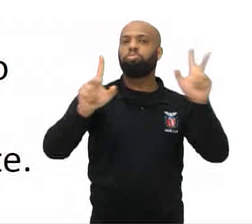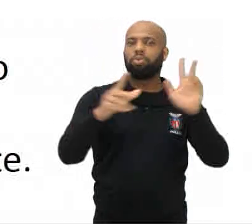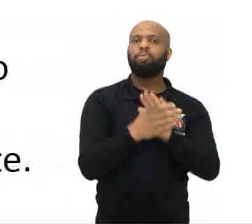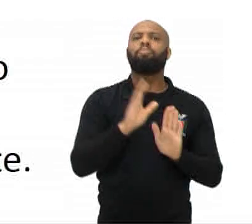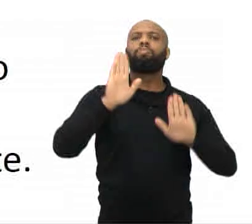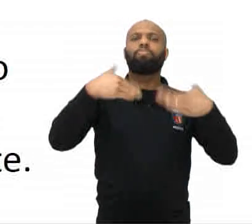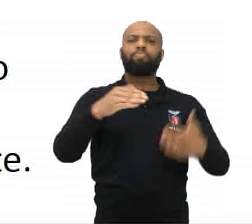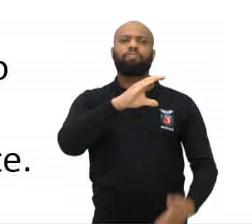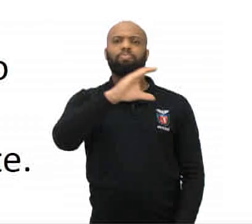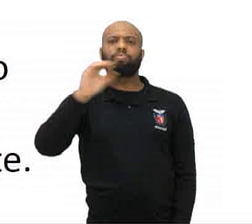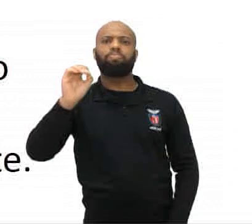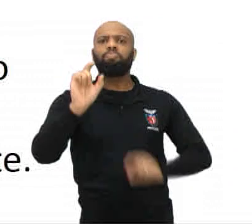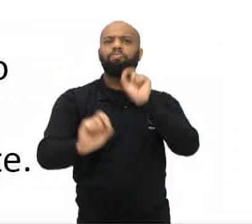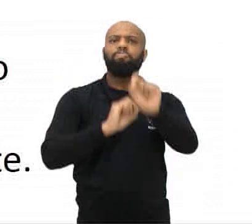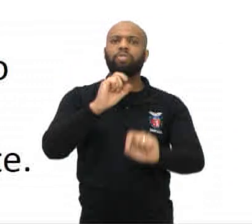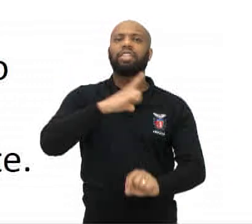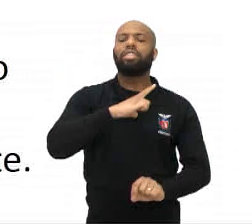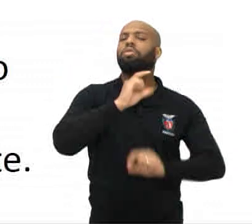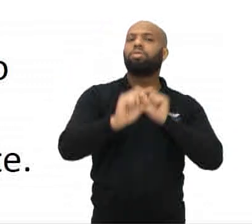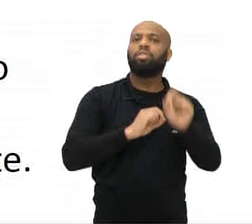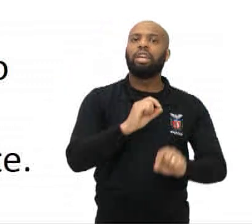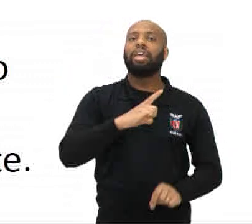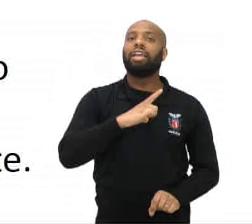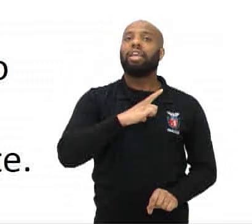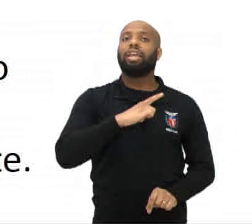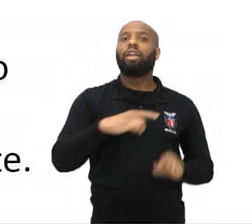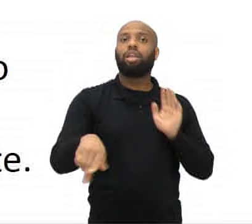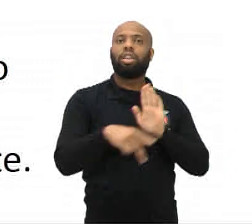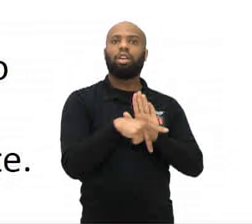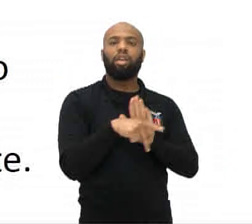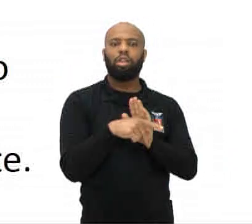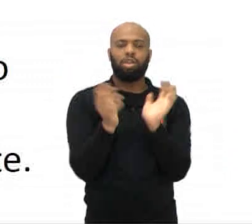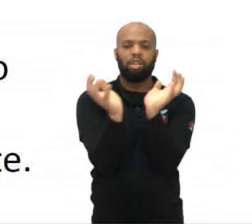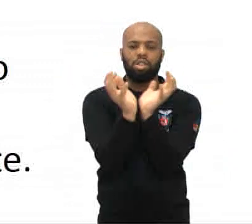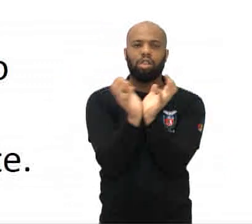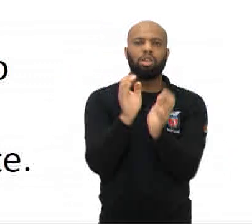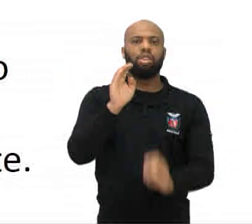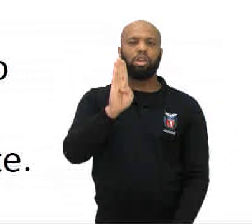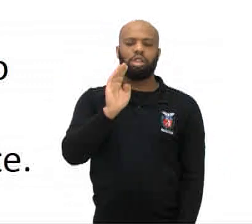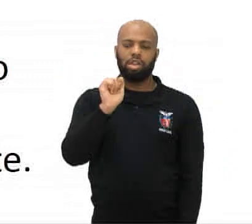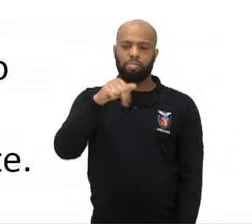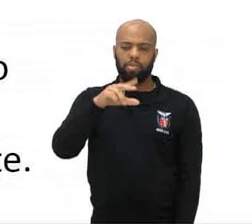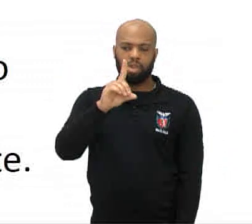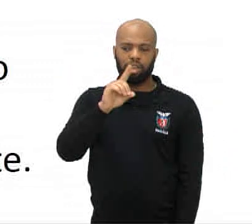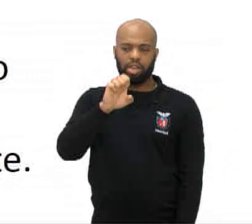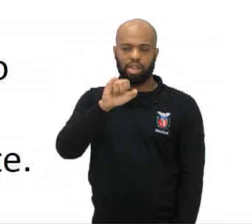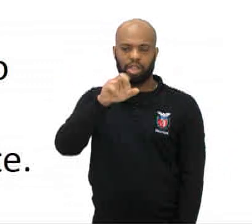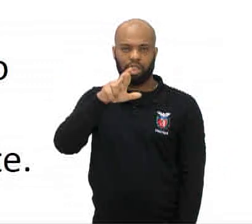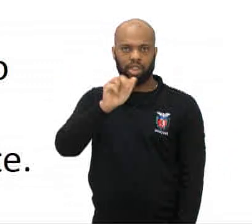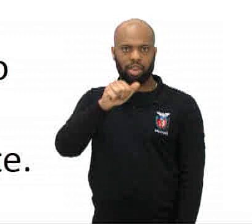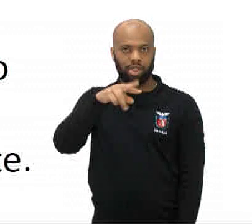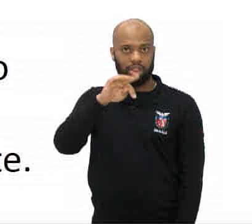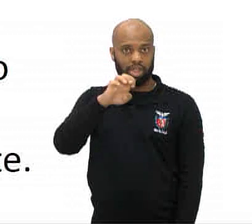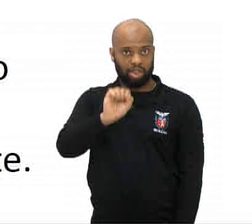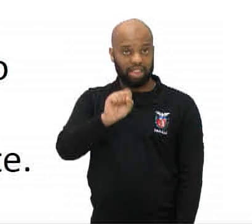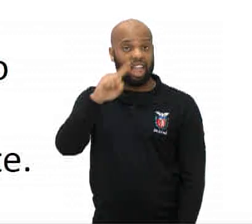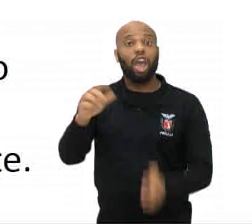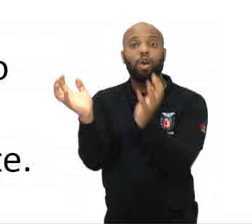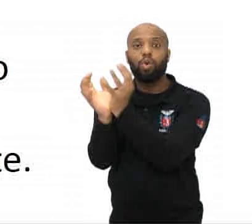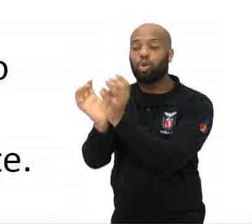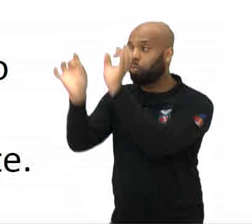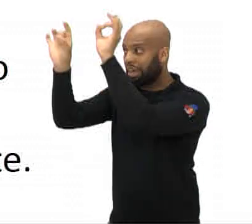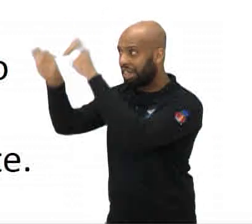penso em Centro-Oeste, eu considero as expedições dos bandeirantes. Eles saem de São Paulo em direção